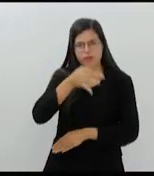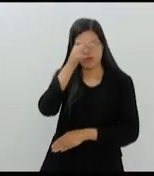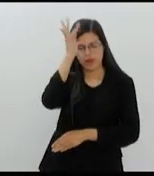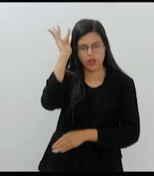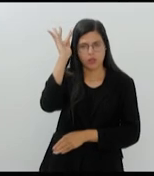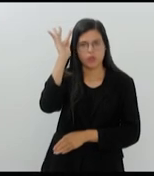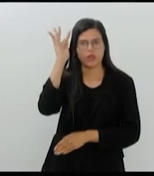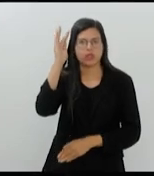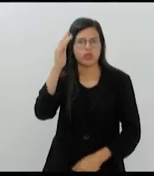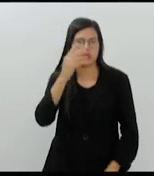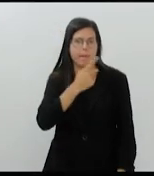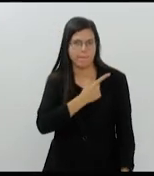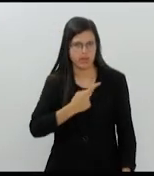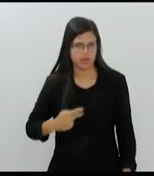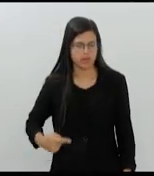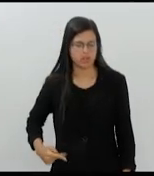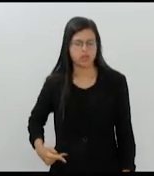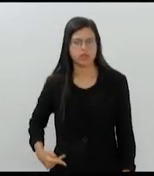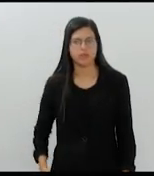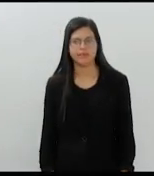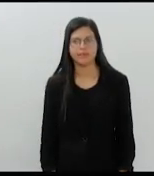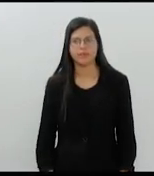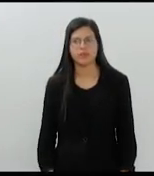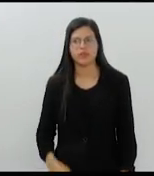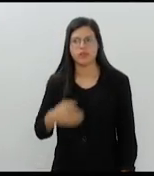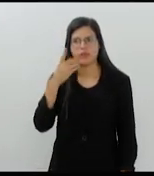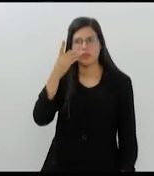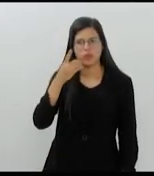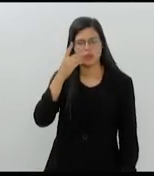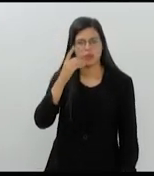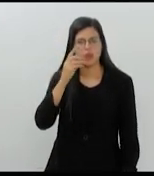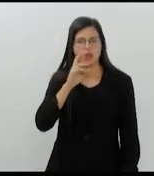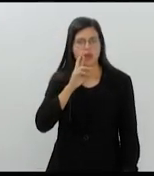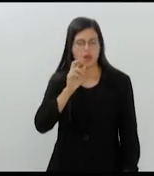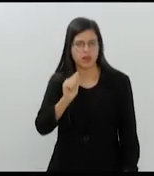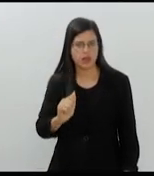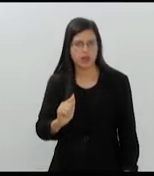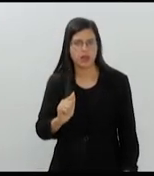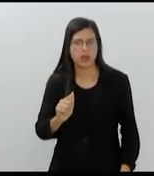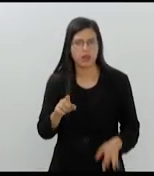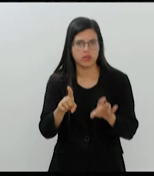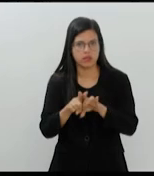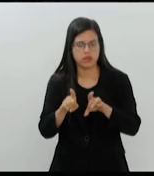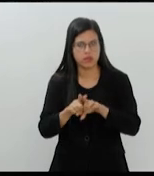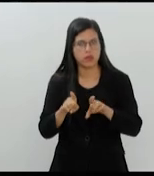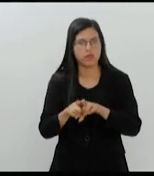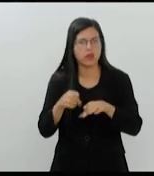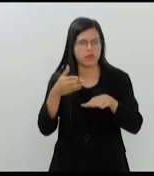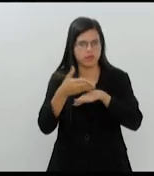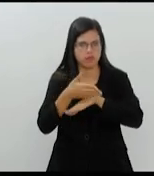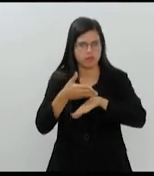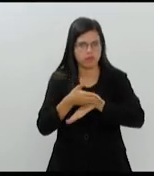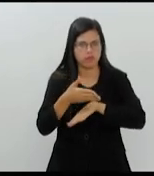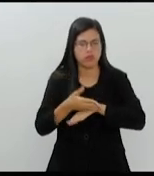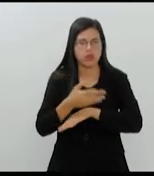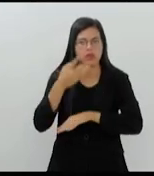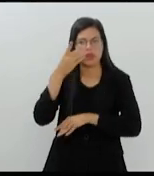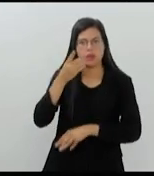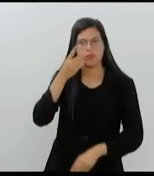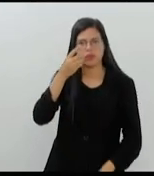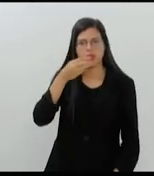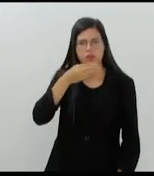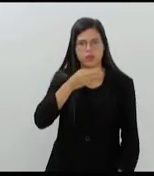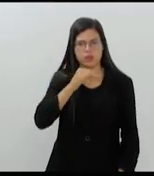Pacheco presidindo, deputado Amorim também estava presente, deputado